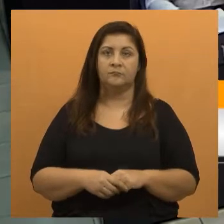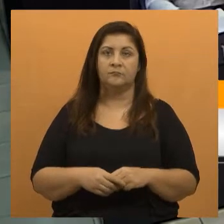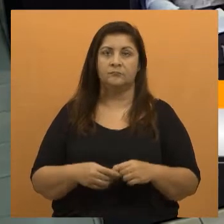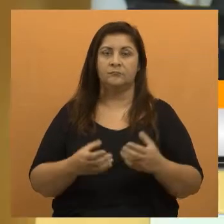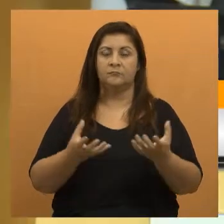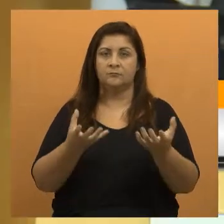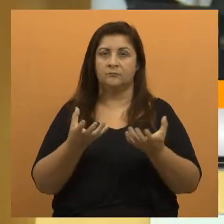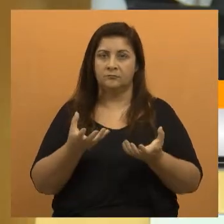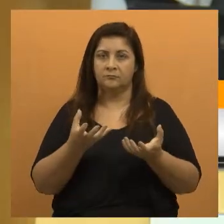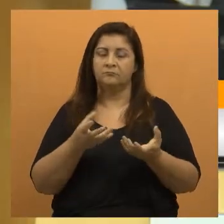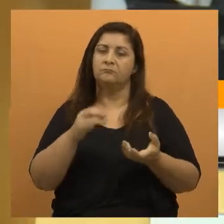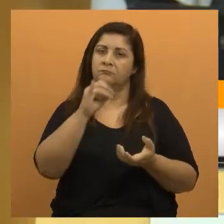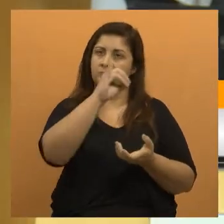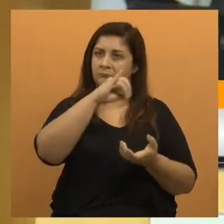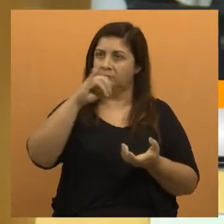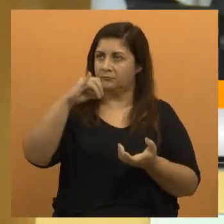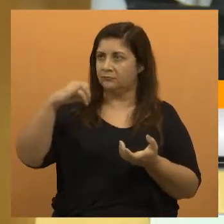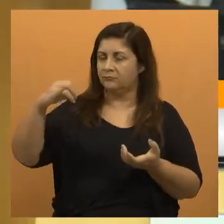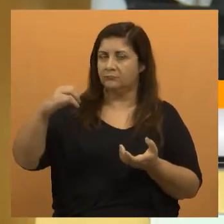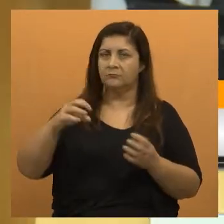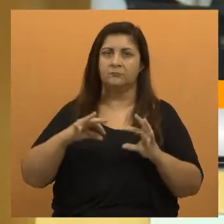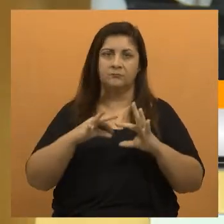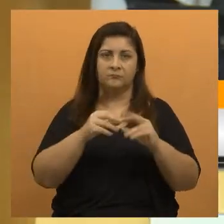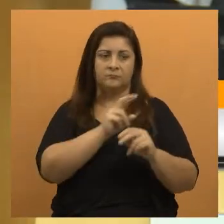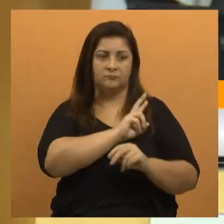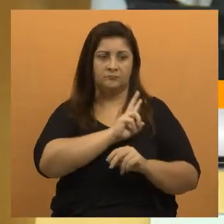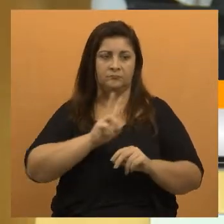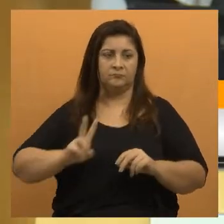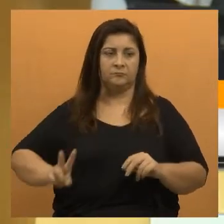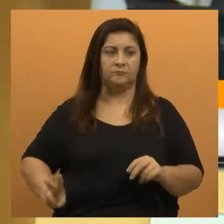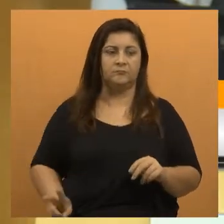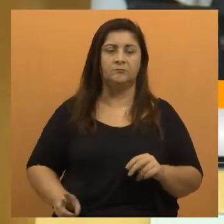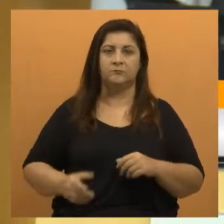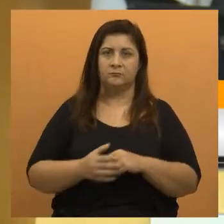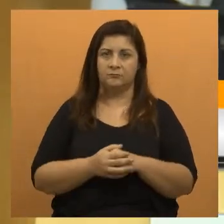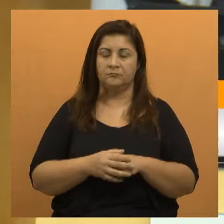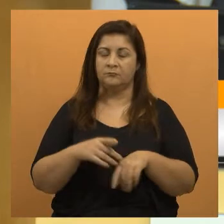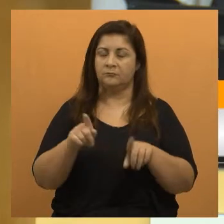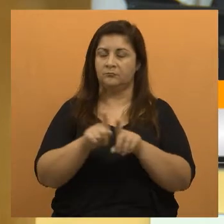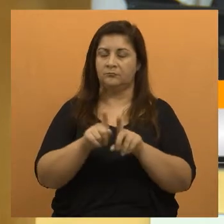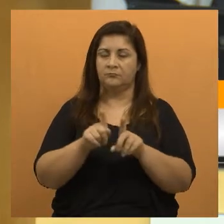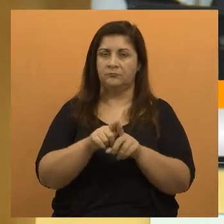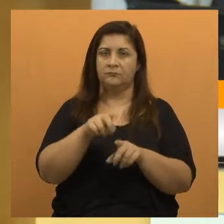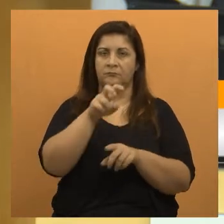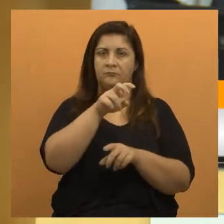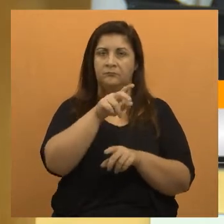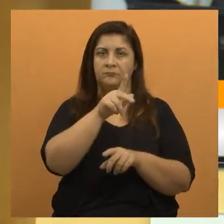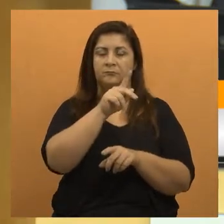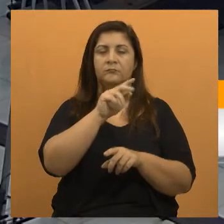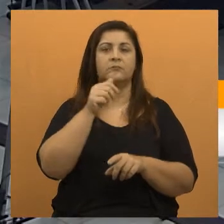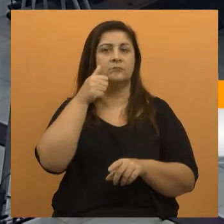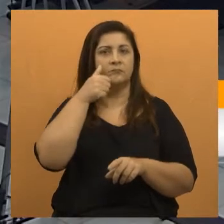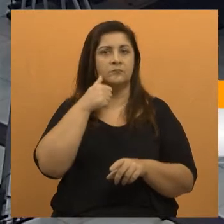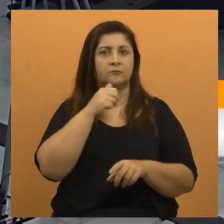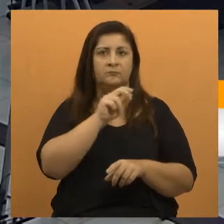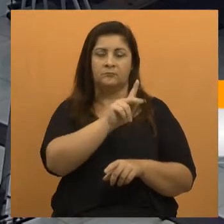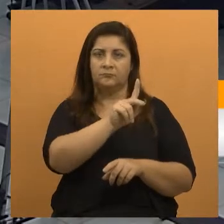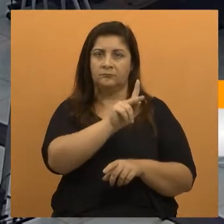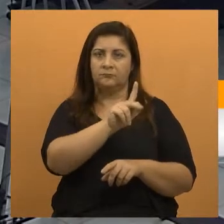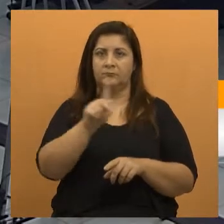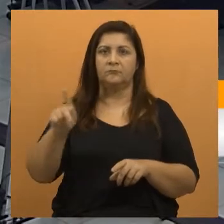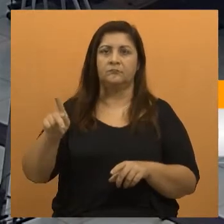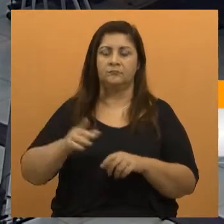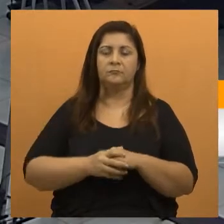Quero cumprimentar os vereadores dessa Câmara, na pessoa do seu presidente, vereadora Lucimar Pociano, ao